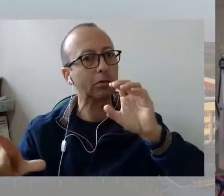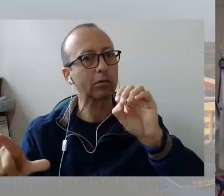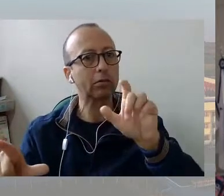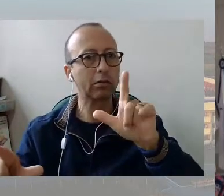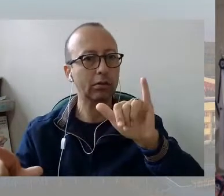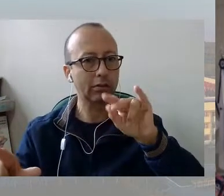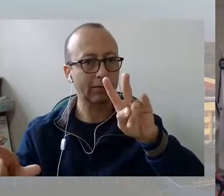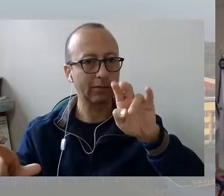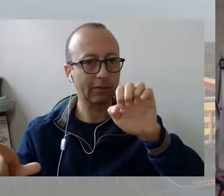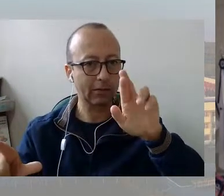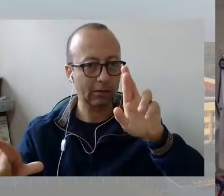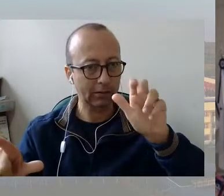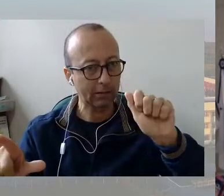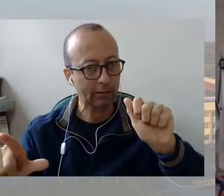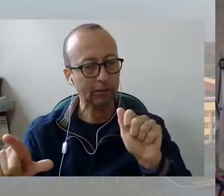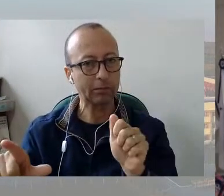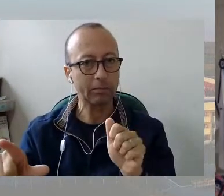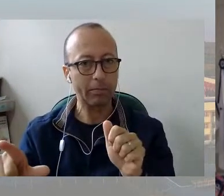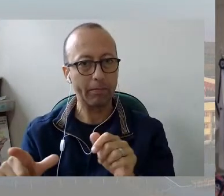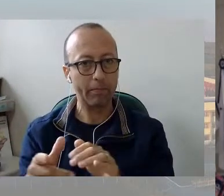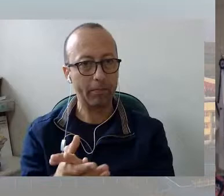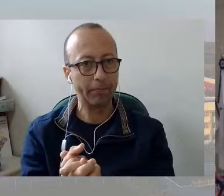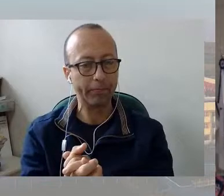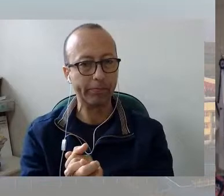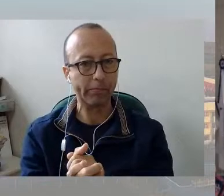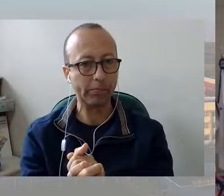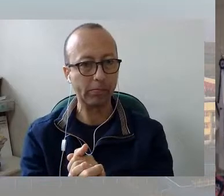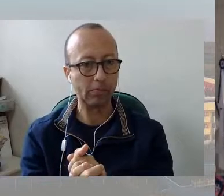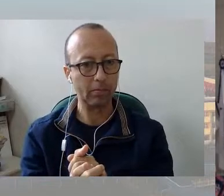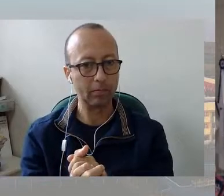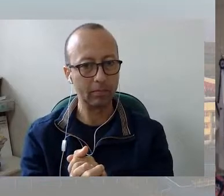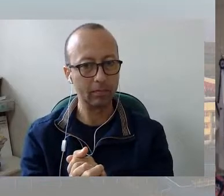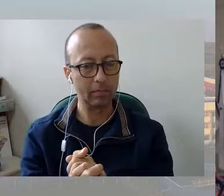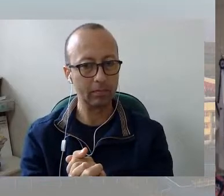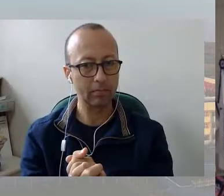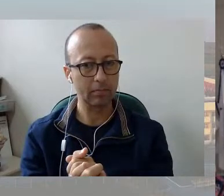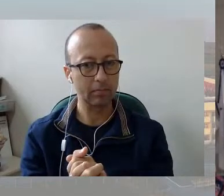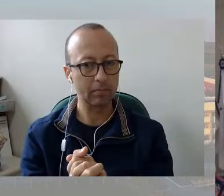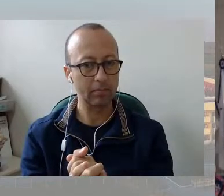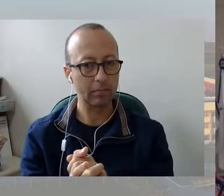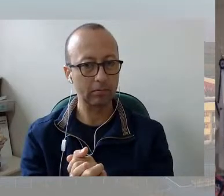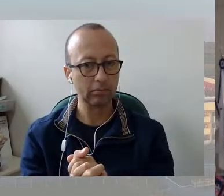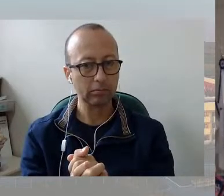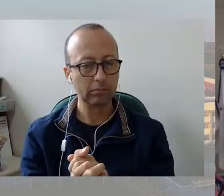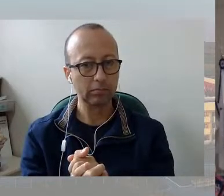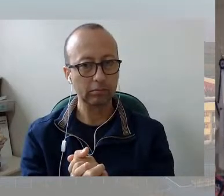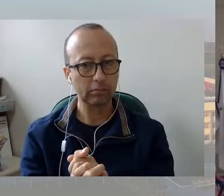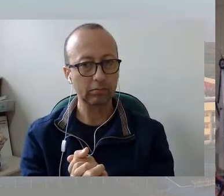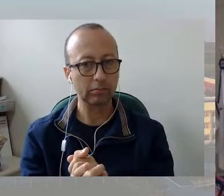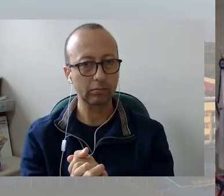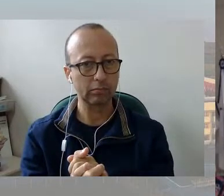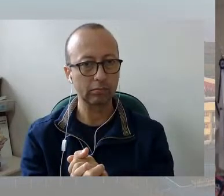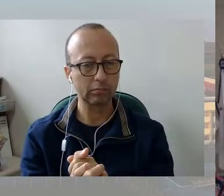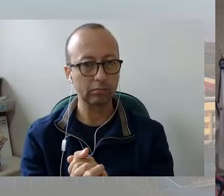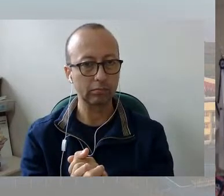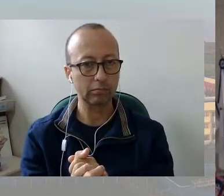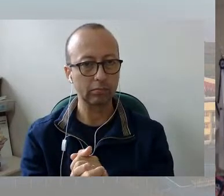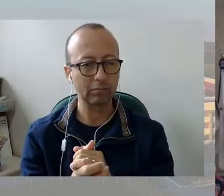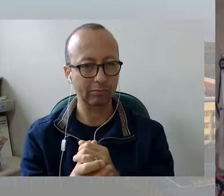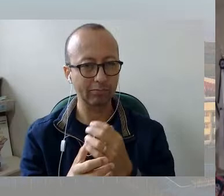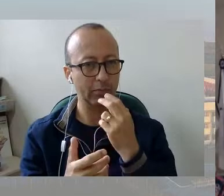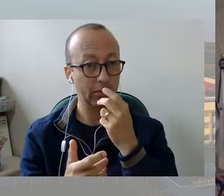Silveira, não se deu de forma correspondente ao chamado e convites feitos. Referente à carta